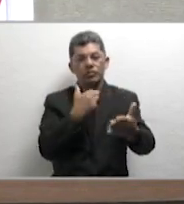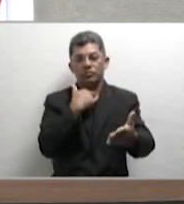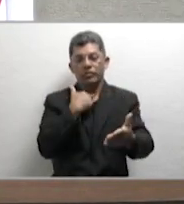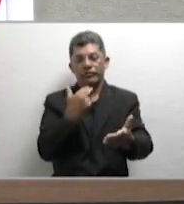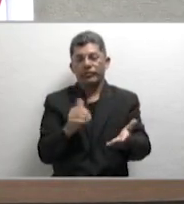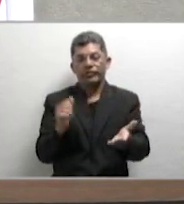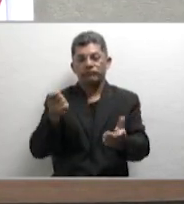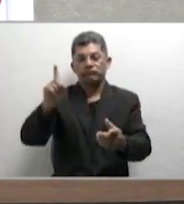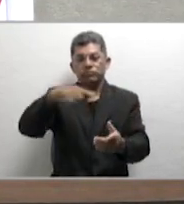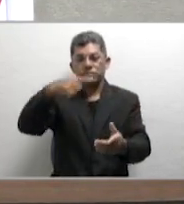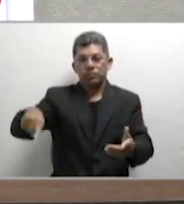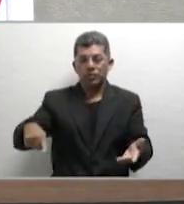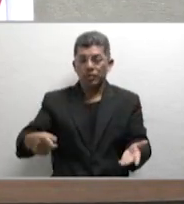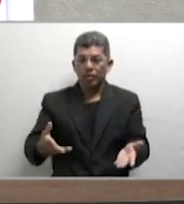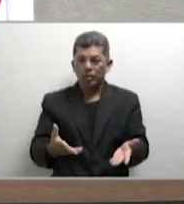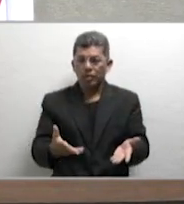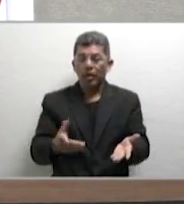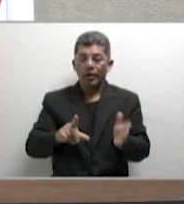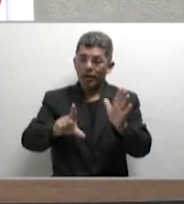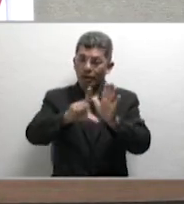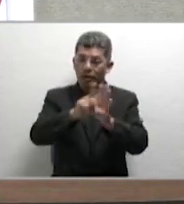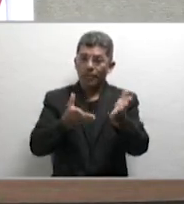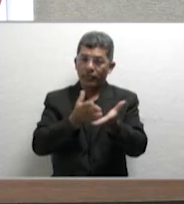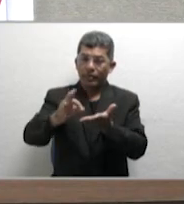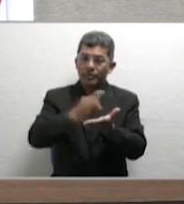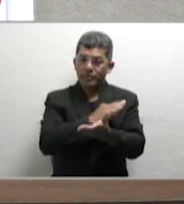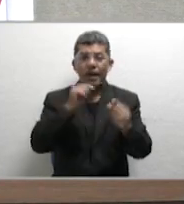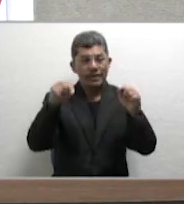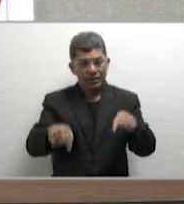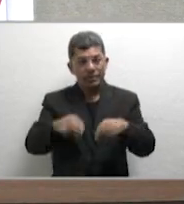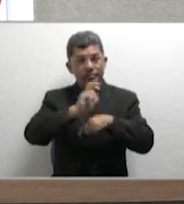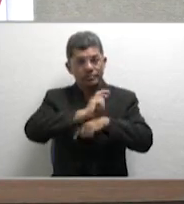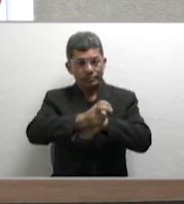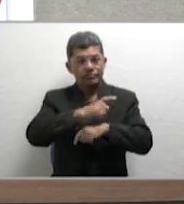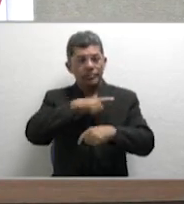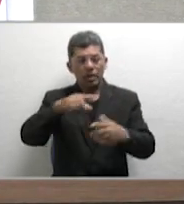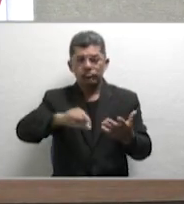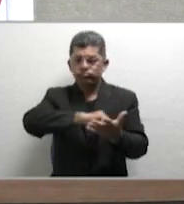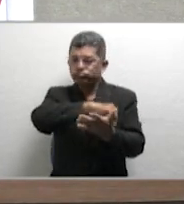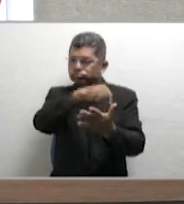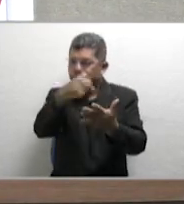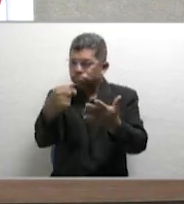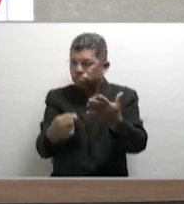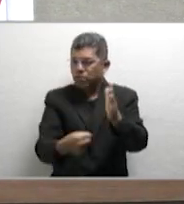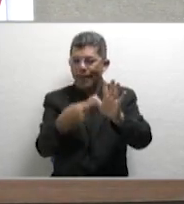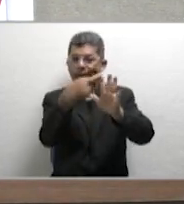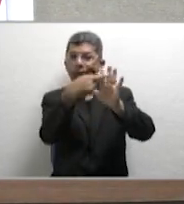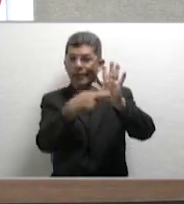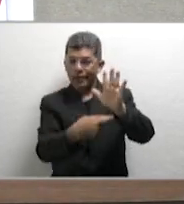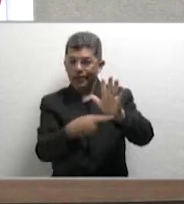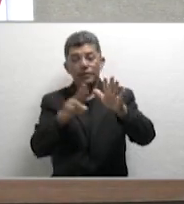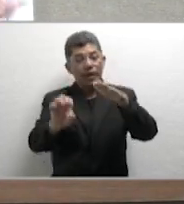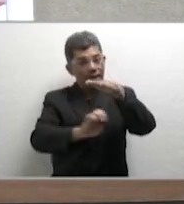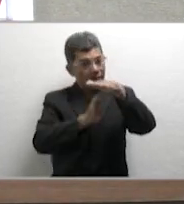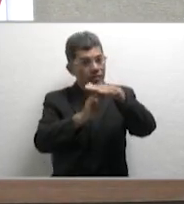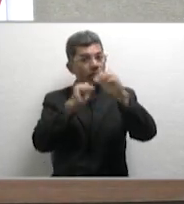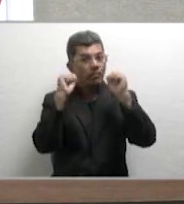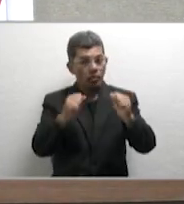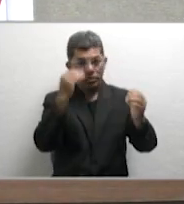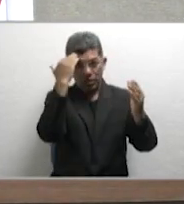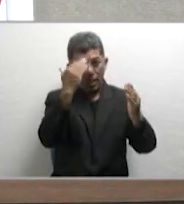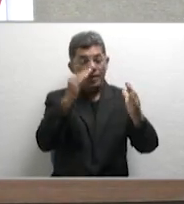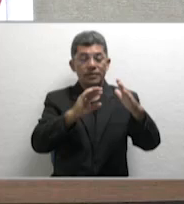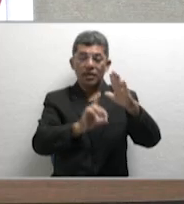fazendo? A lei que nós aprovamos aqui tem uma série de requisitos para que essas empresas possam ter